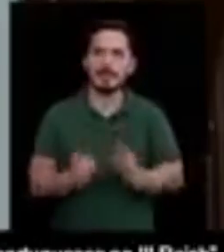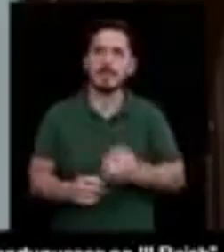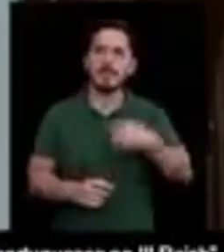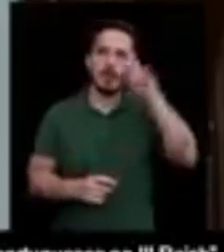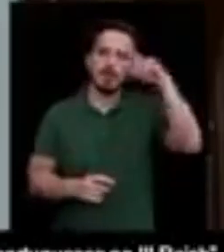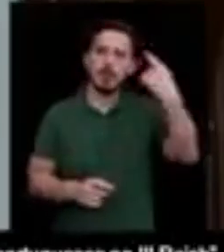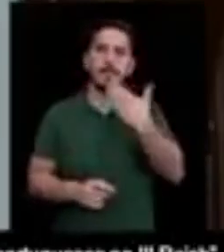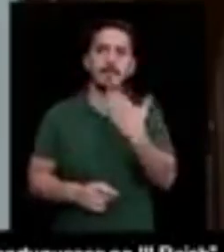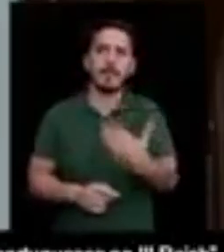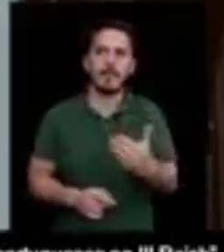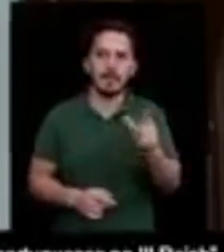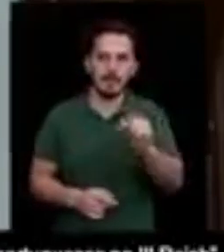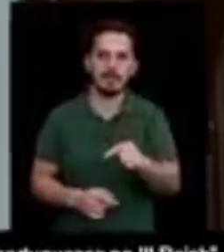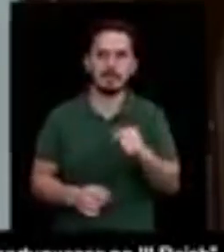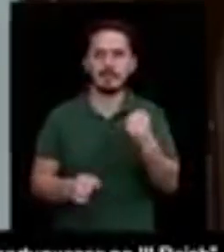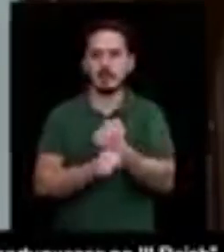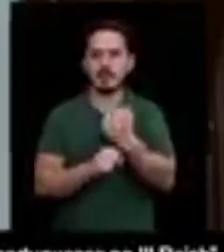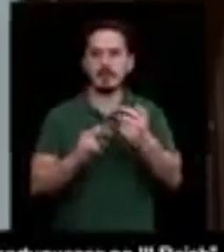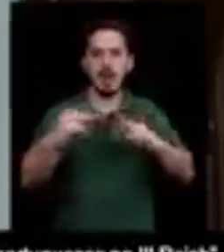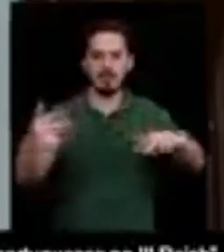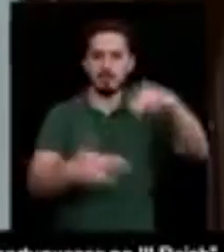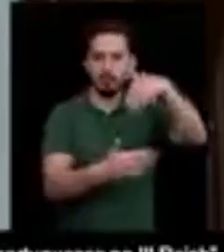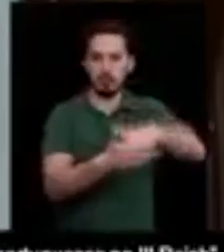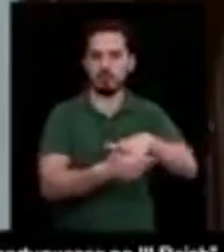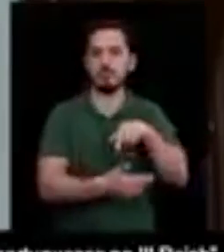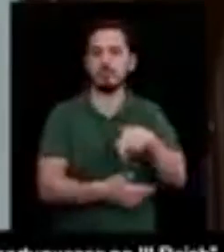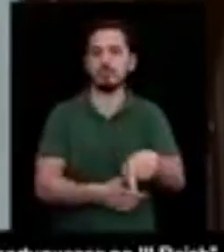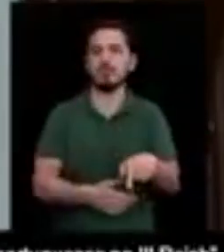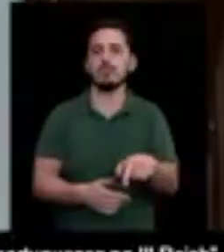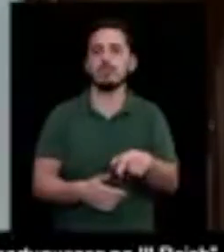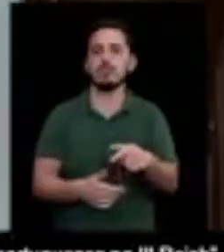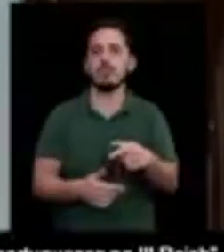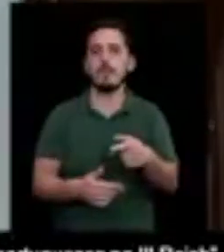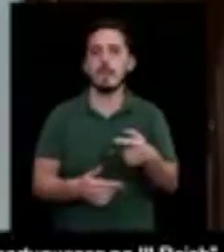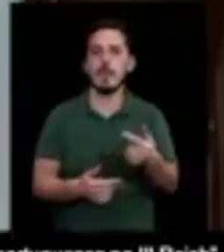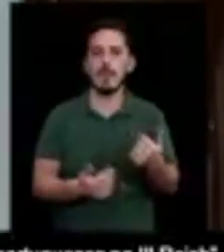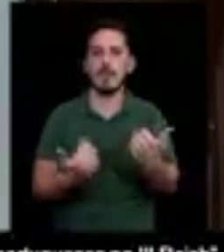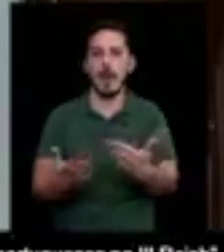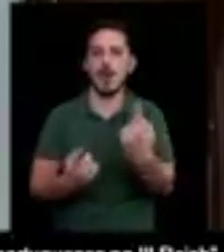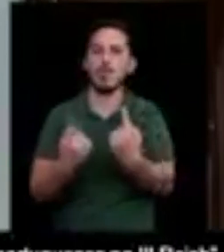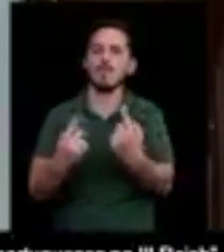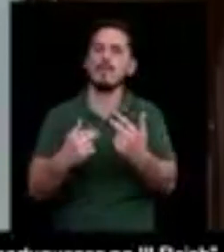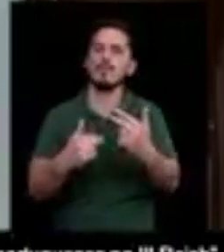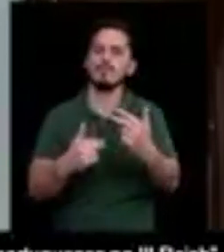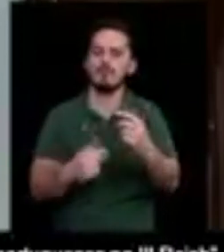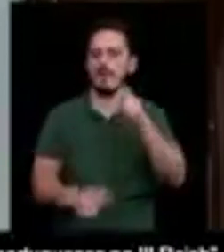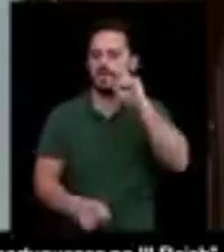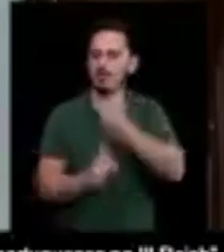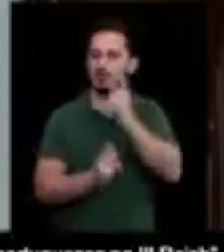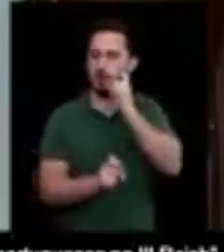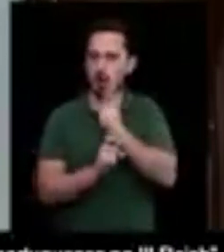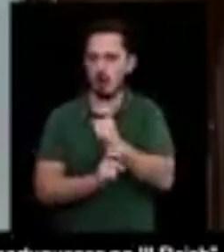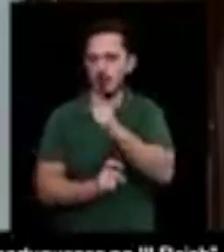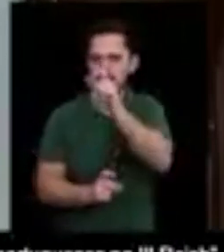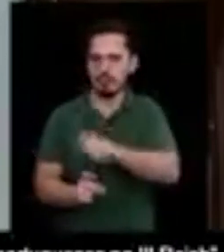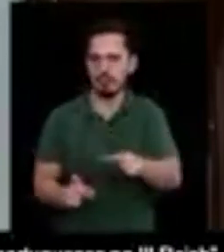um pedido também ao Executivo Camarário que dispensasse a alguns fiscais, que com certeza andam ocupados